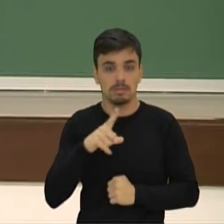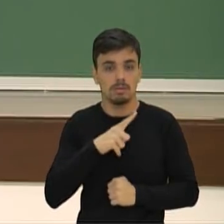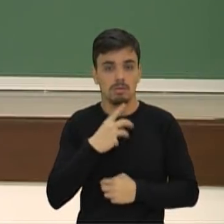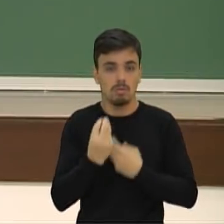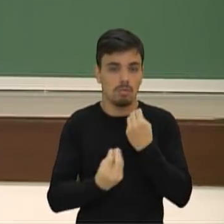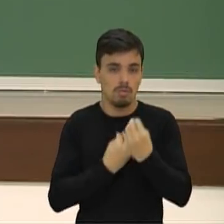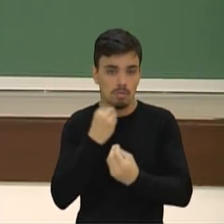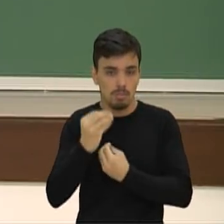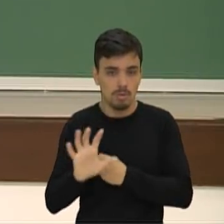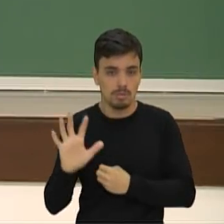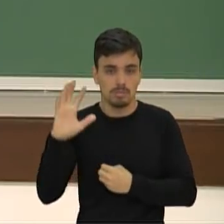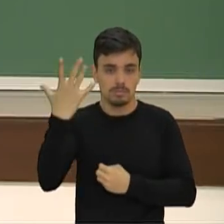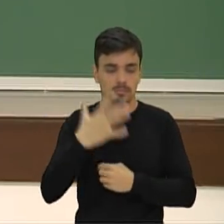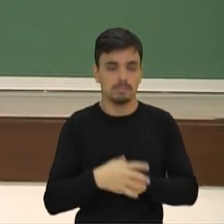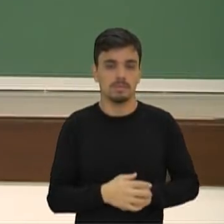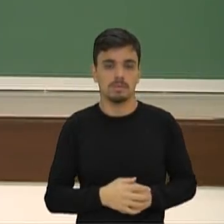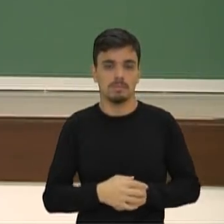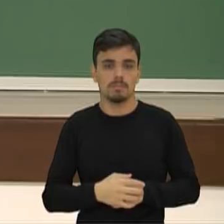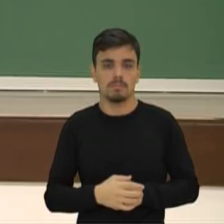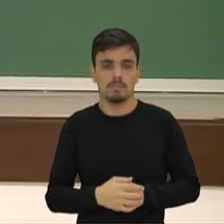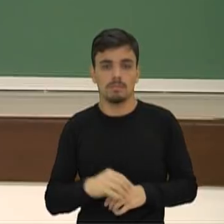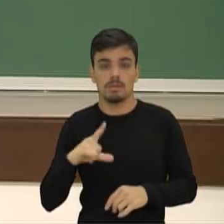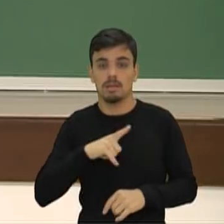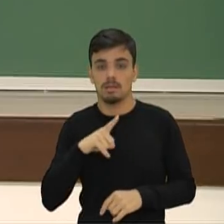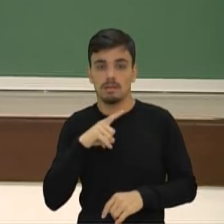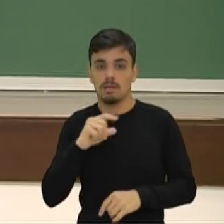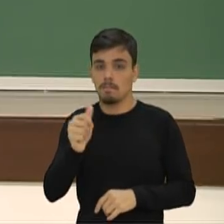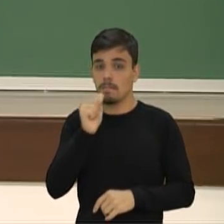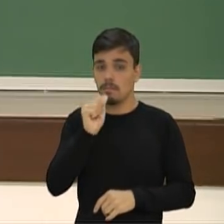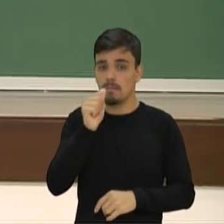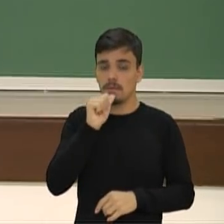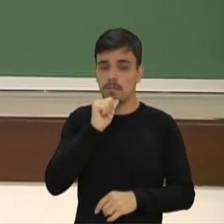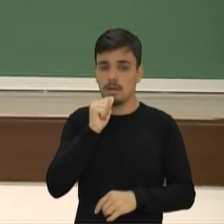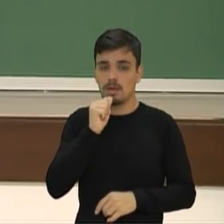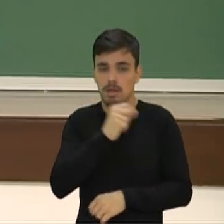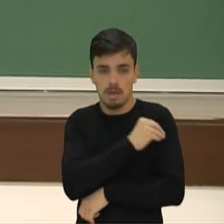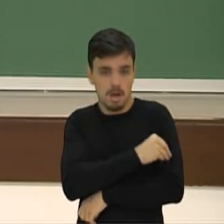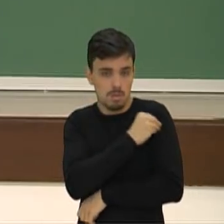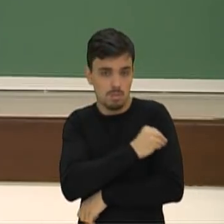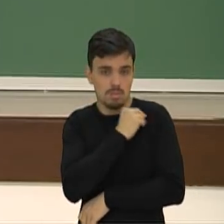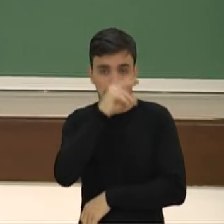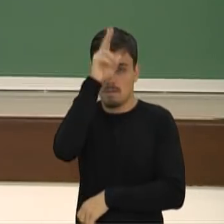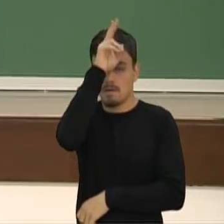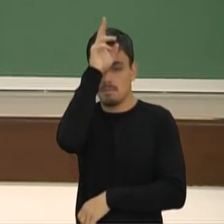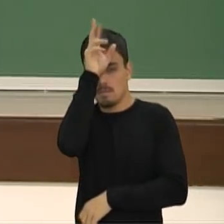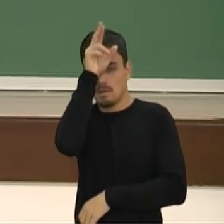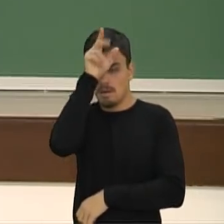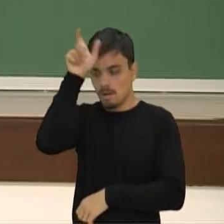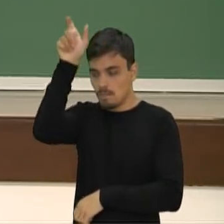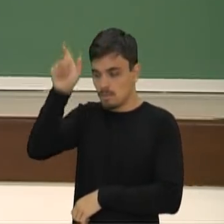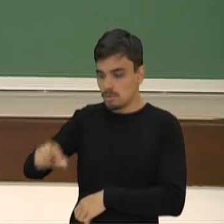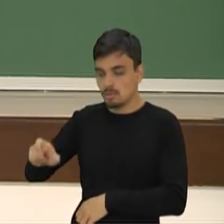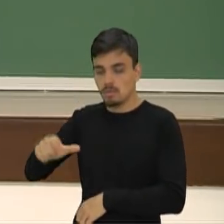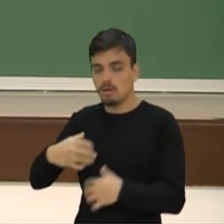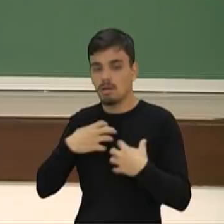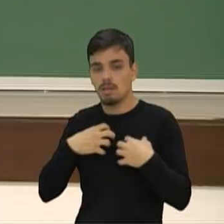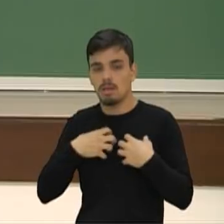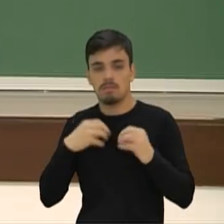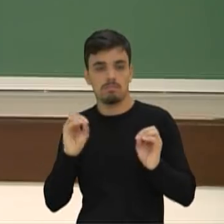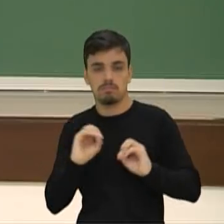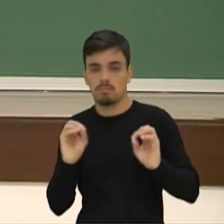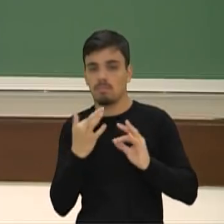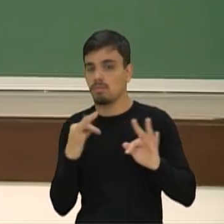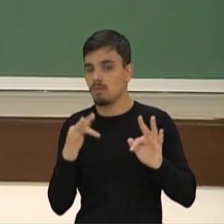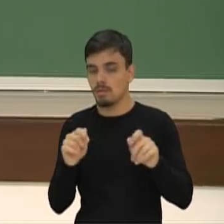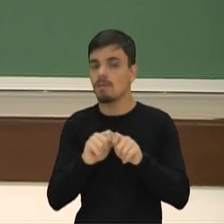do que acontecia, eles embebedavam as pessoas, isso fazia o papel da anestesia e faziam a